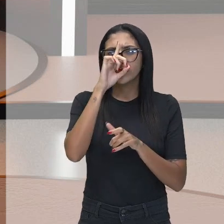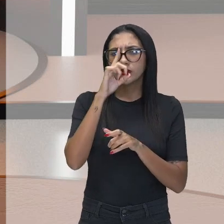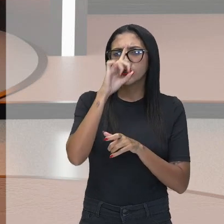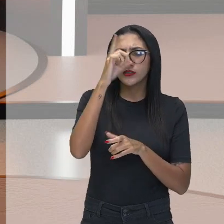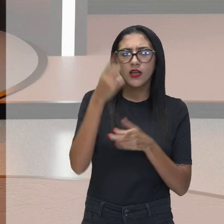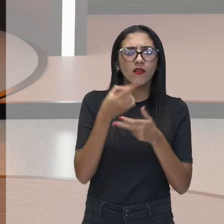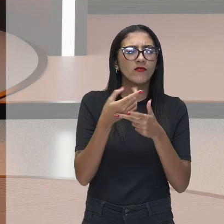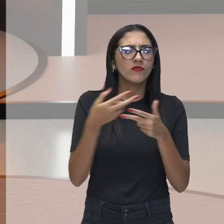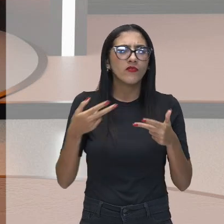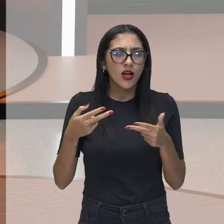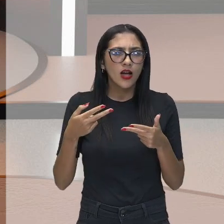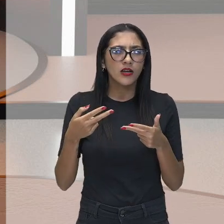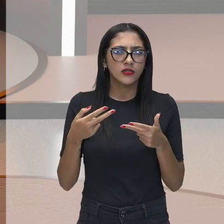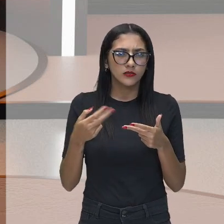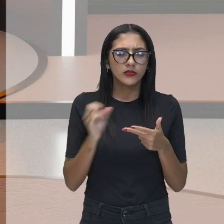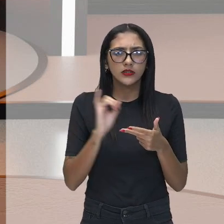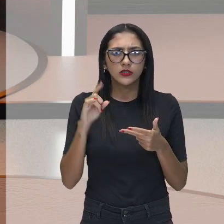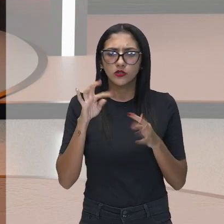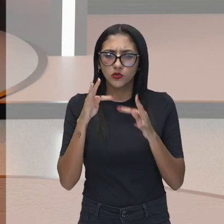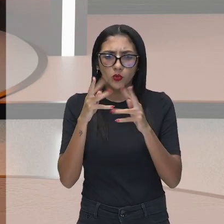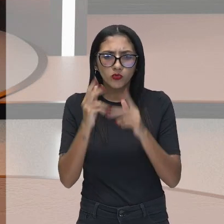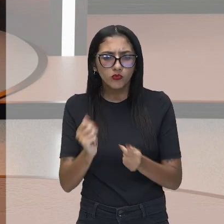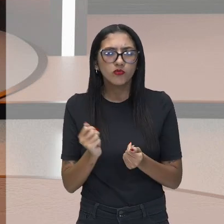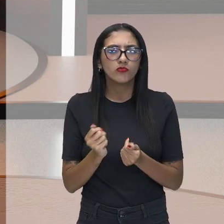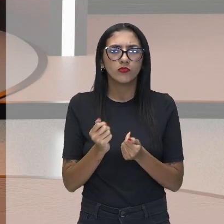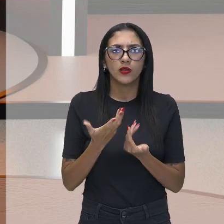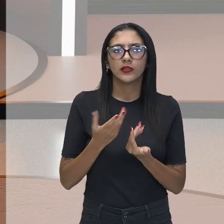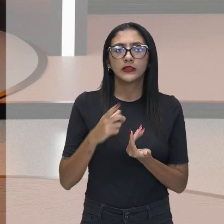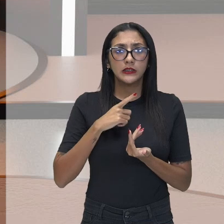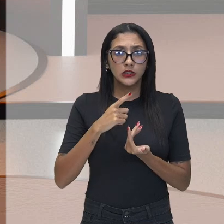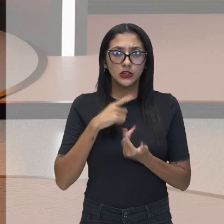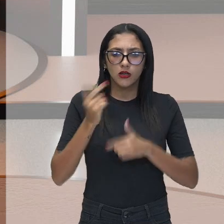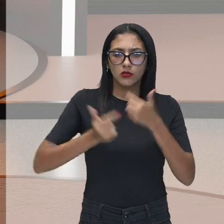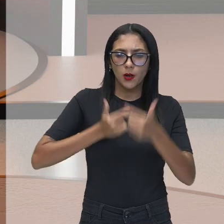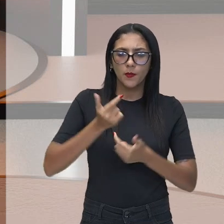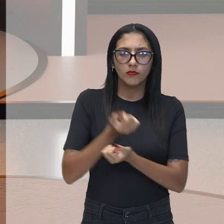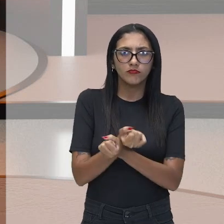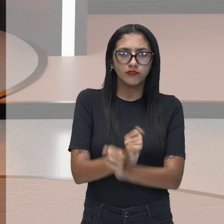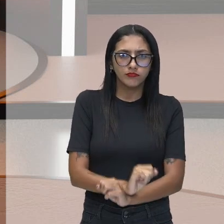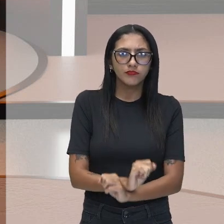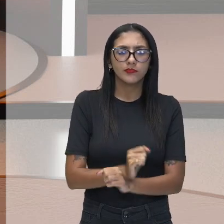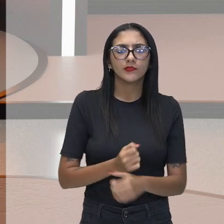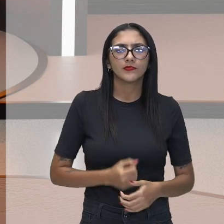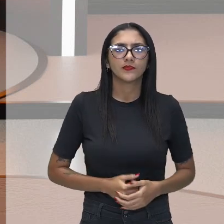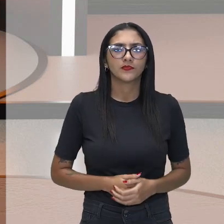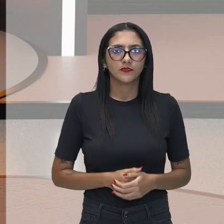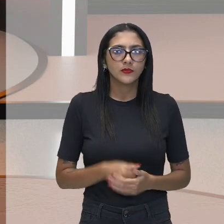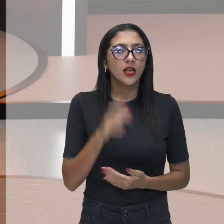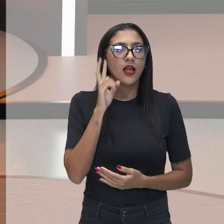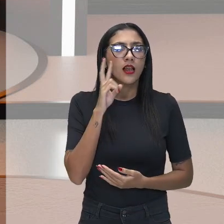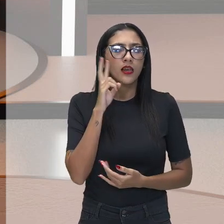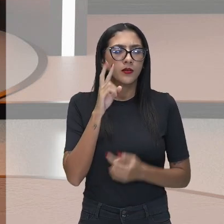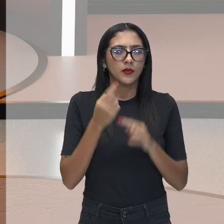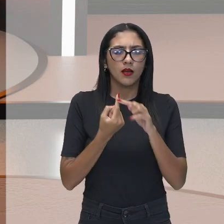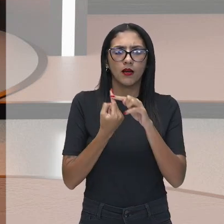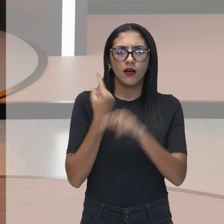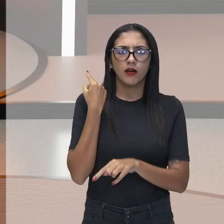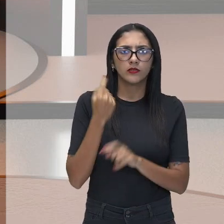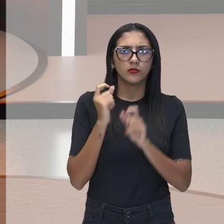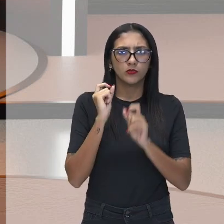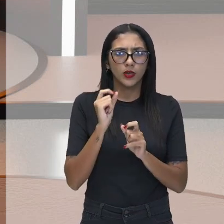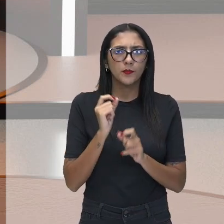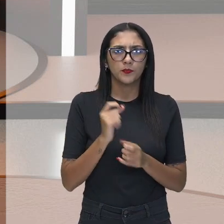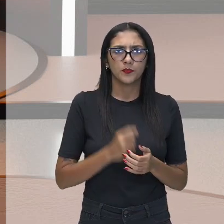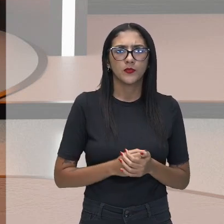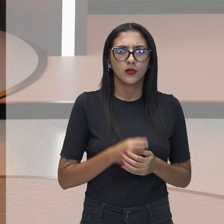Brasil era uma sociedade escravocrata? Bem, lembre que os filhos da elite local não estudavam aqui no Brasil, eles iam